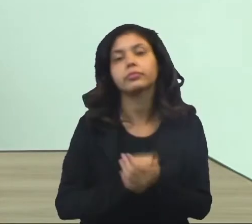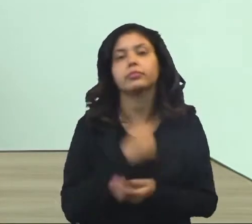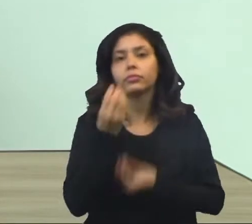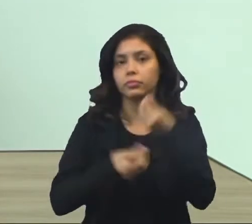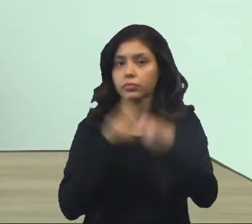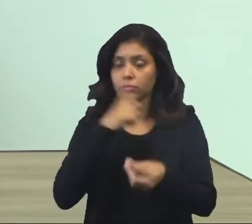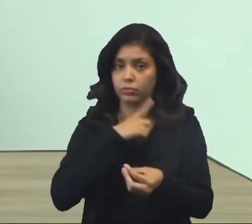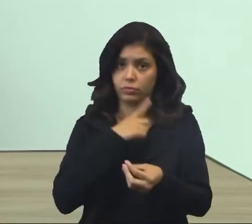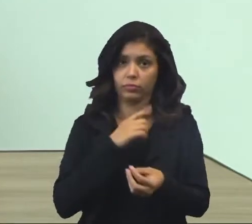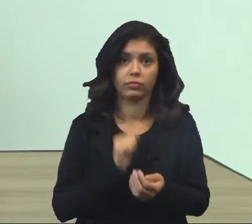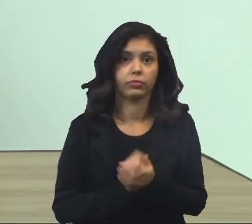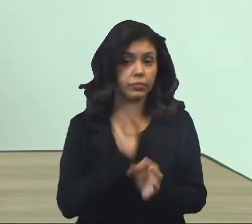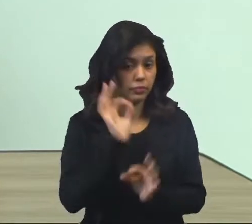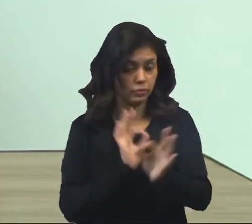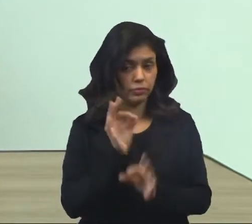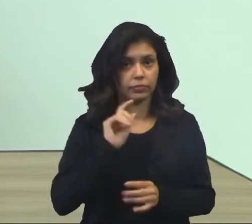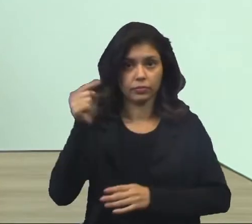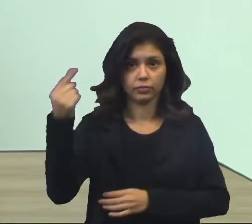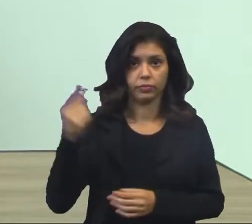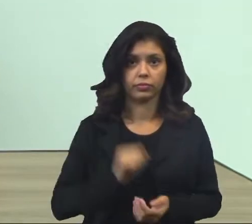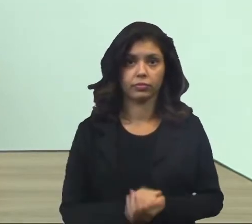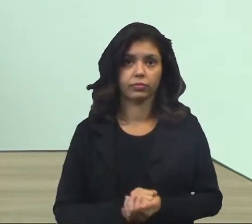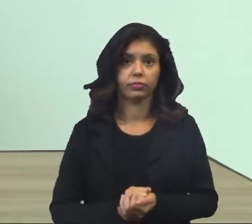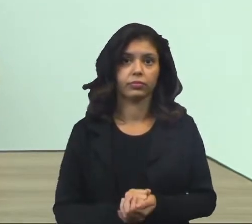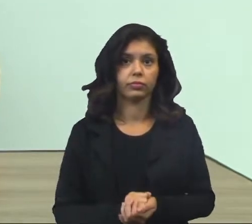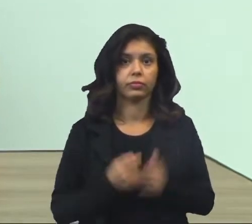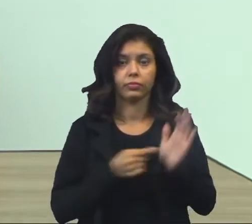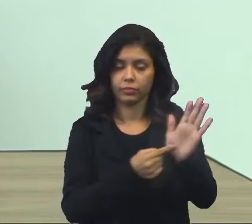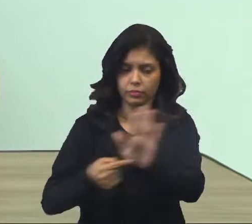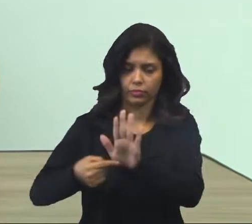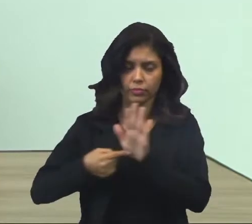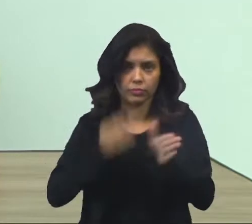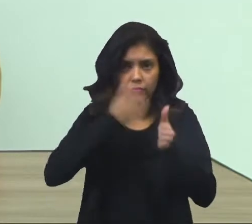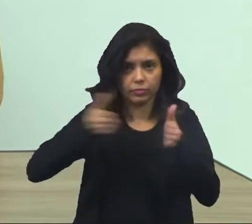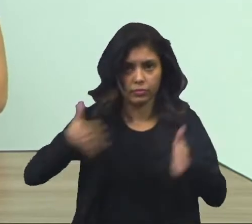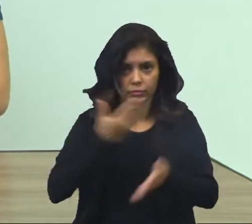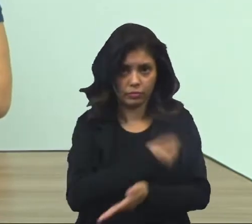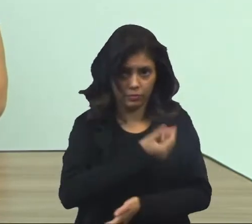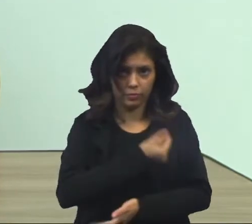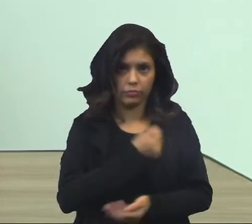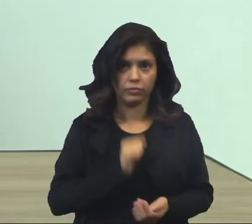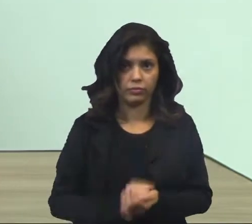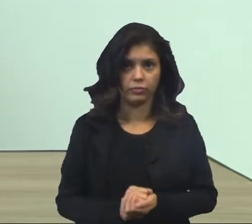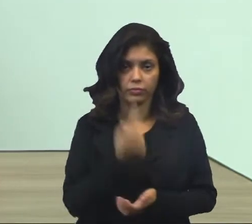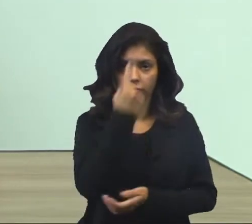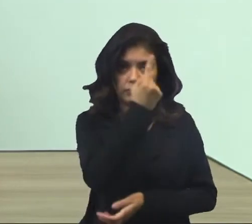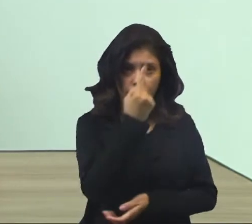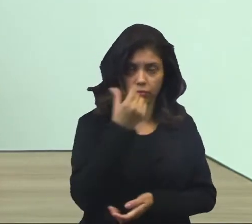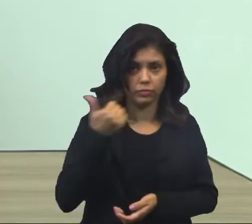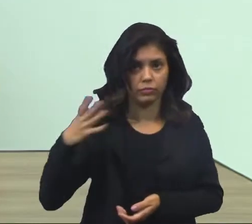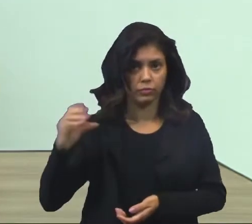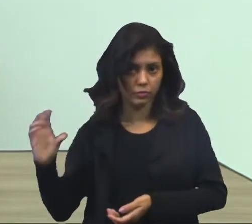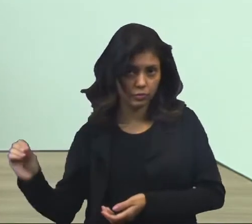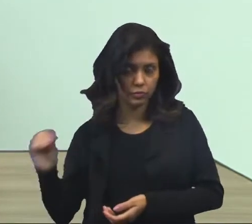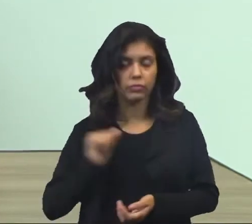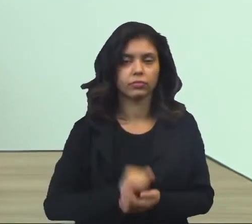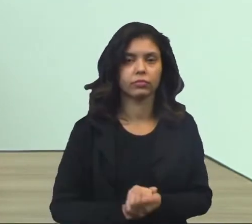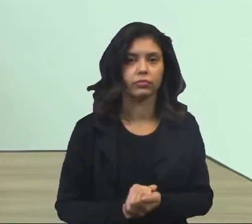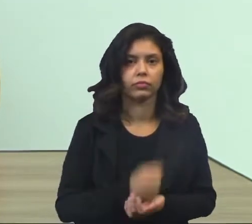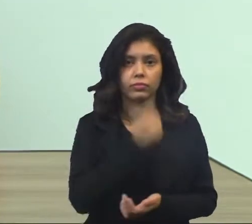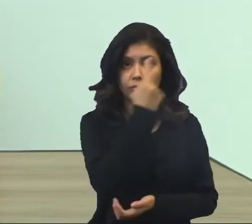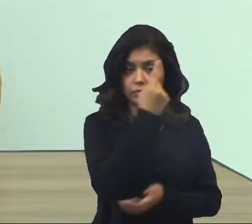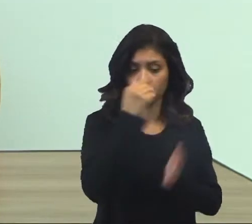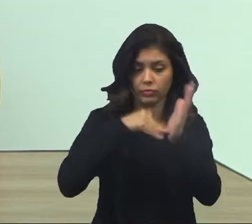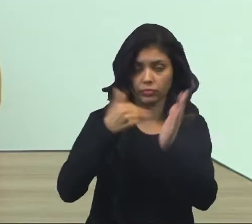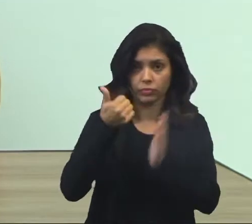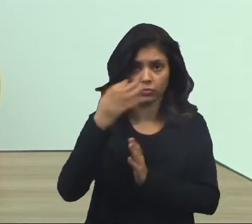está, né, organizada ali. Vamos apresentar uma sequência numérica no quadro numérico de 1 a 100 aqui. Sabia que de 1 a